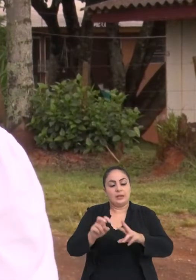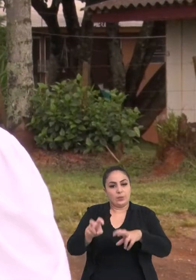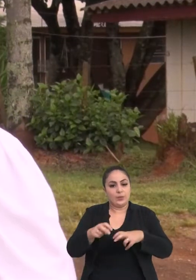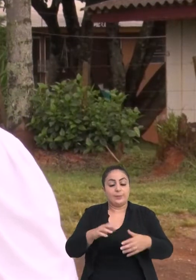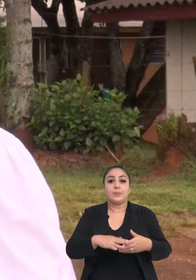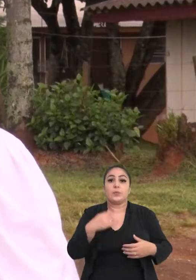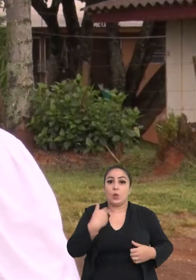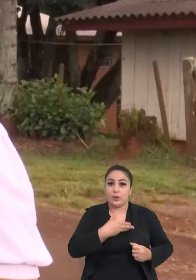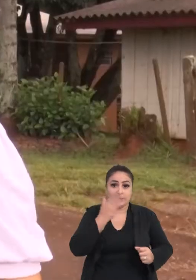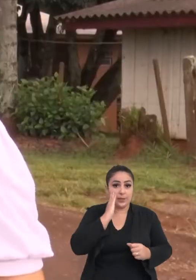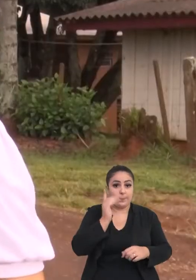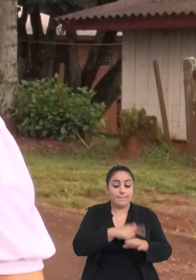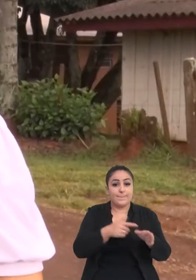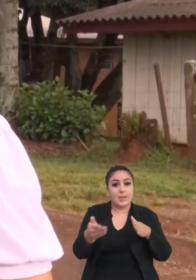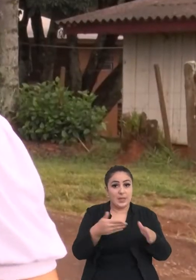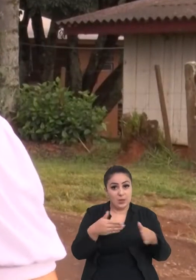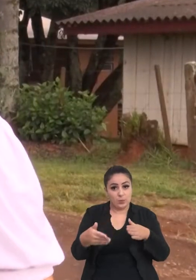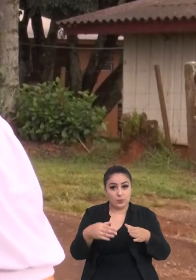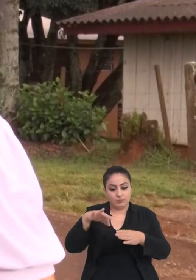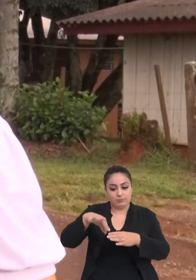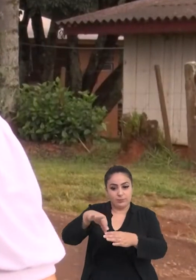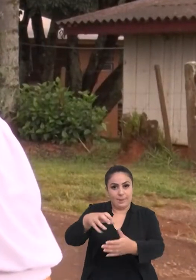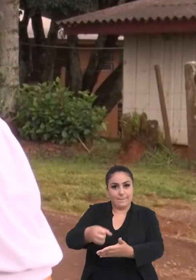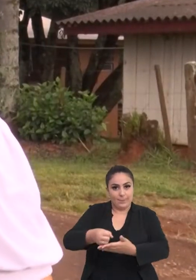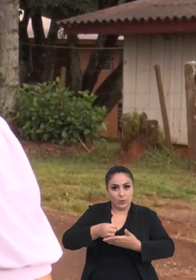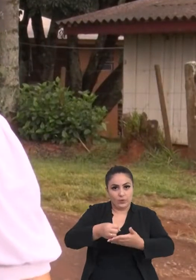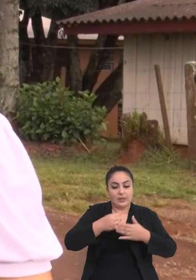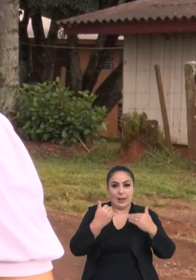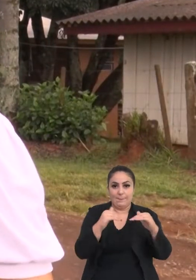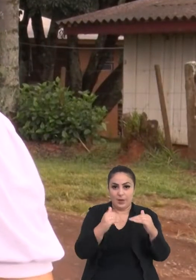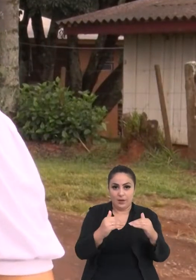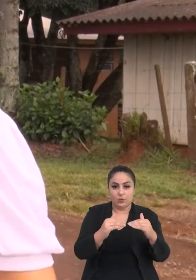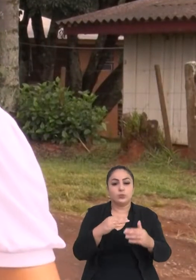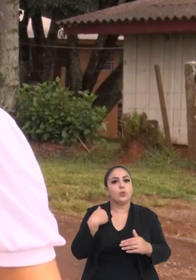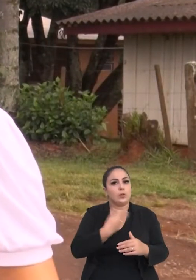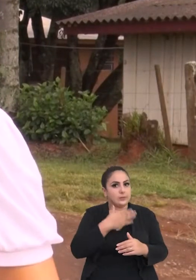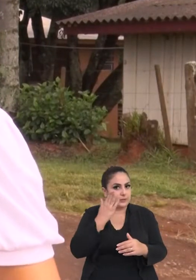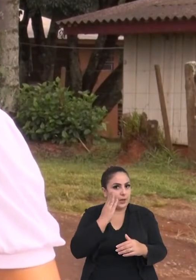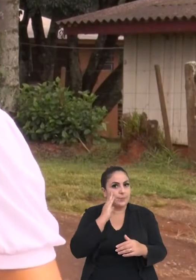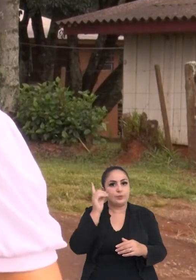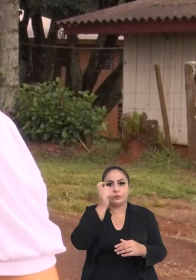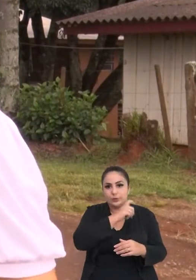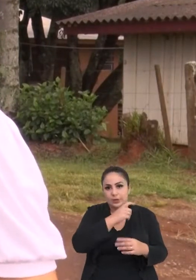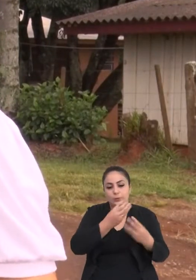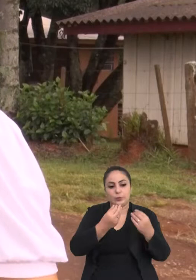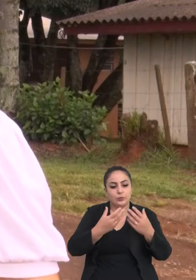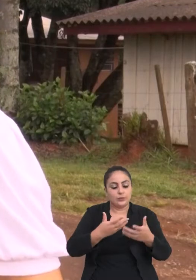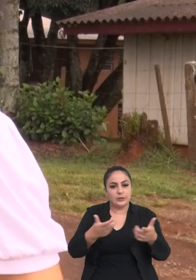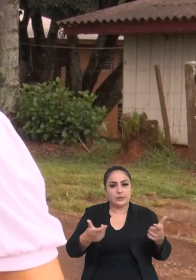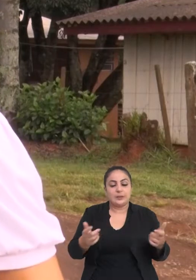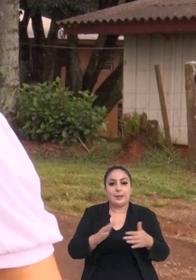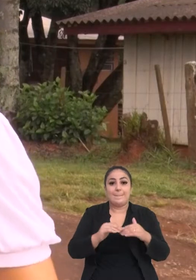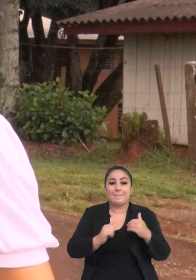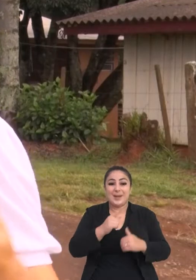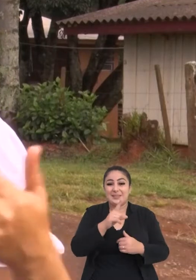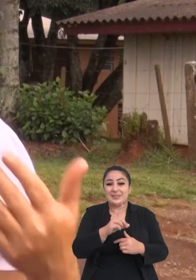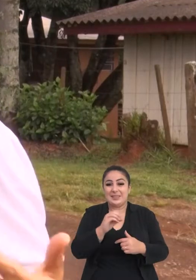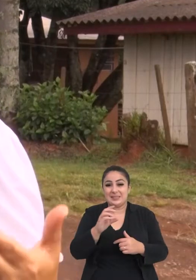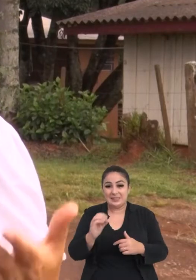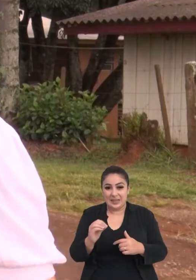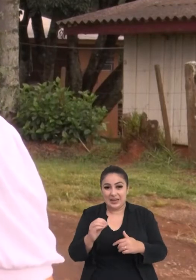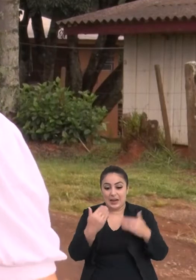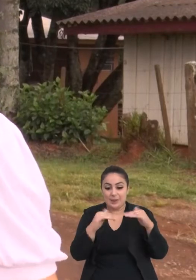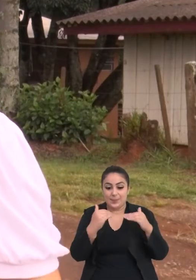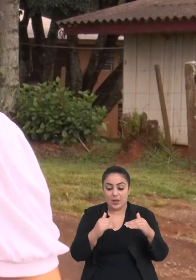que vivemos no meio rural. A gente sabe que agora, em período de safra, as dificuldades com trafegabilidade aumentam. Mais